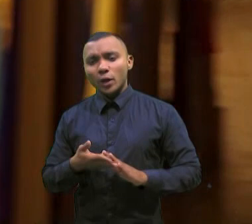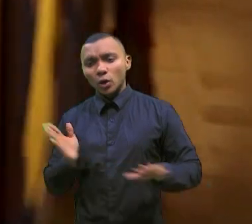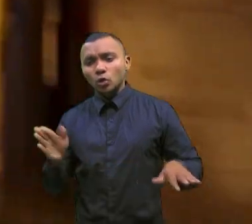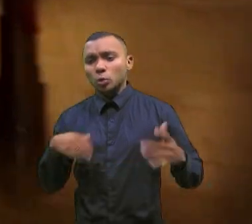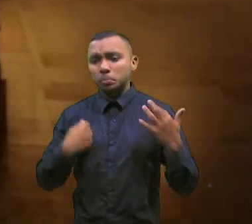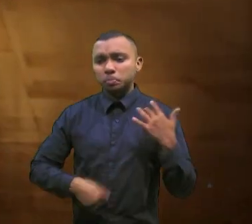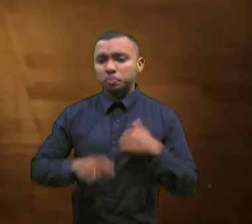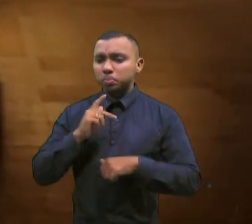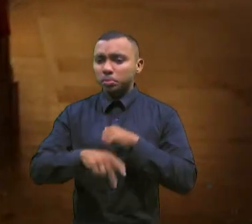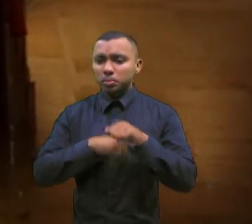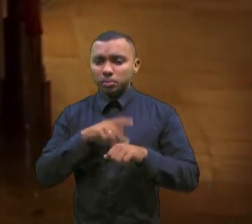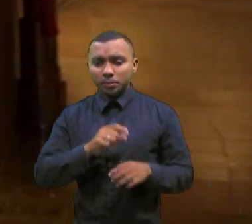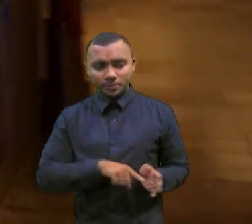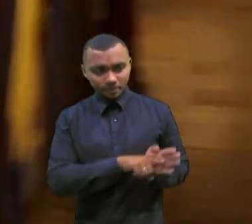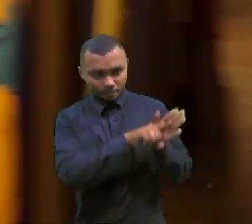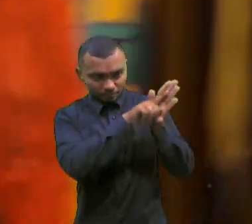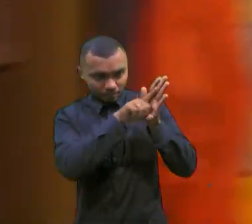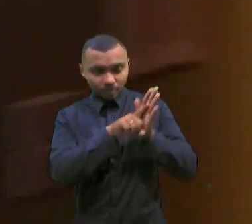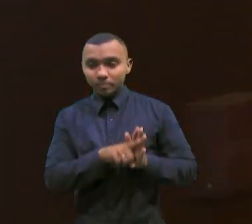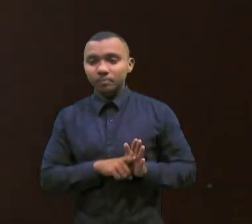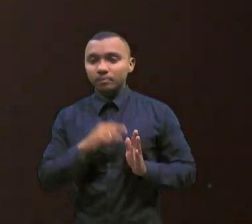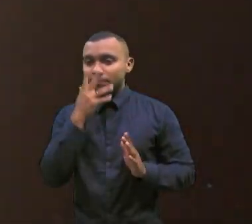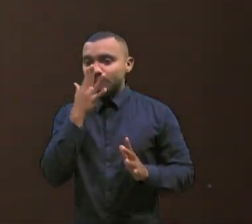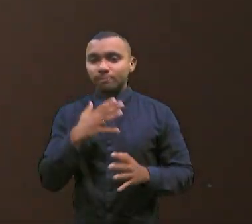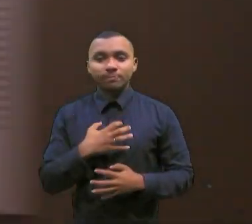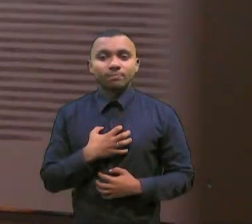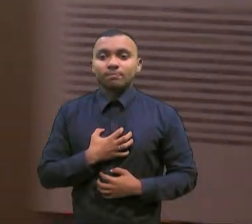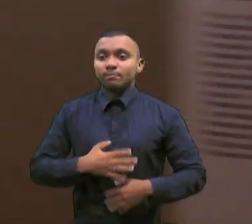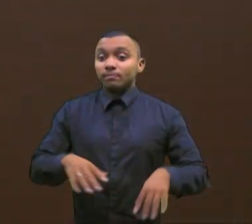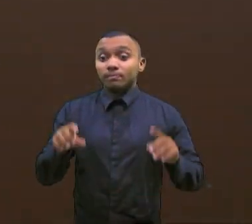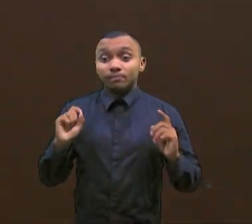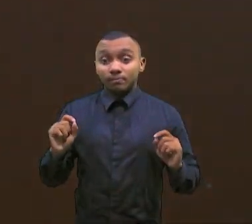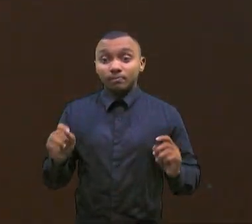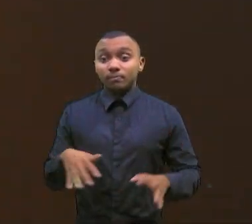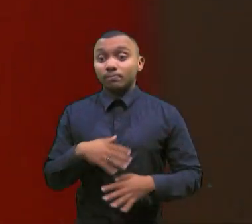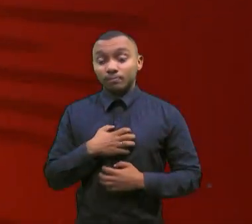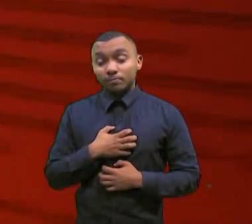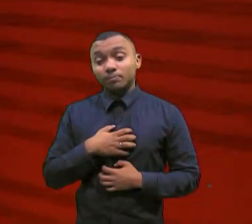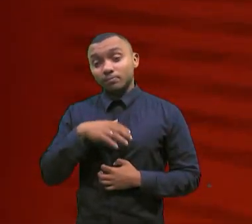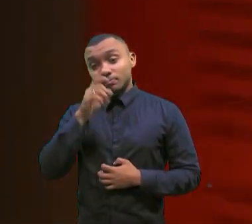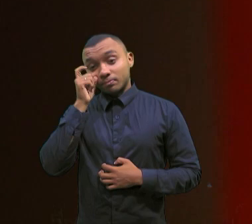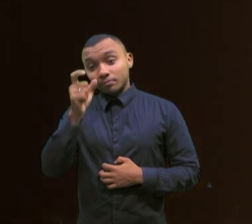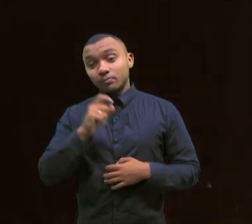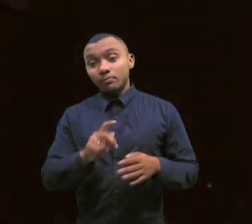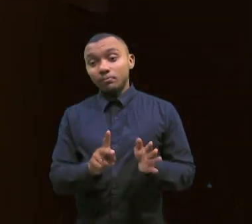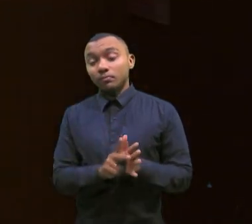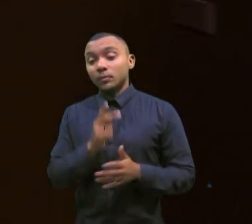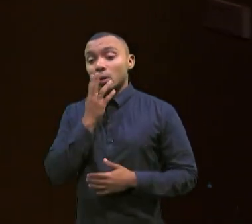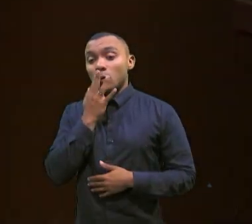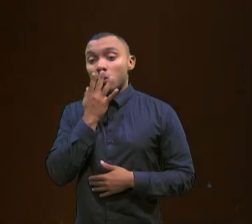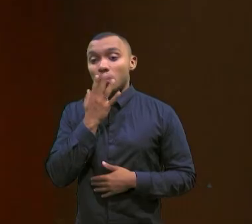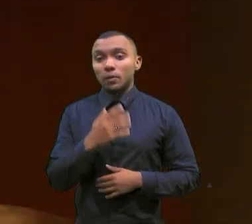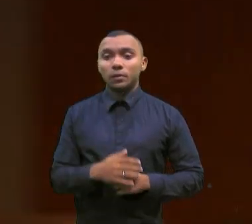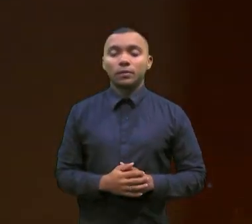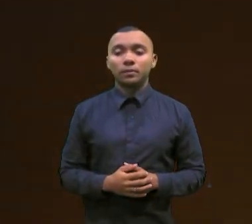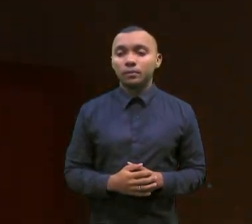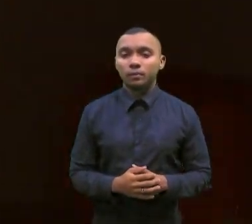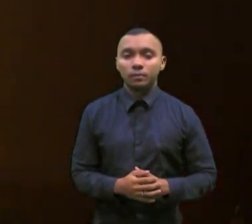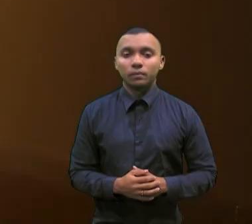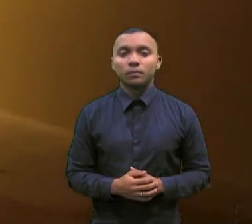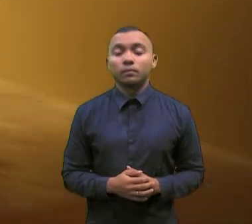então ela faz uma pesquisa também que tem essa vibração também muito interessante nas cores. Aqui a gente já está entrando